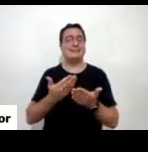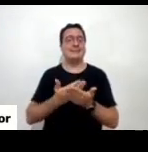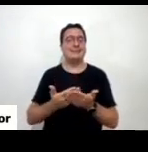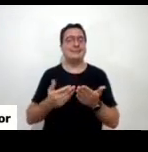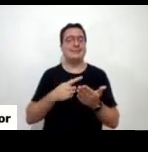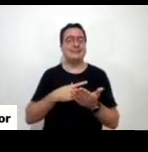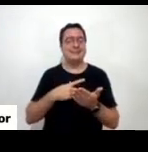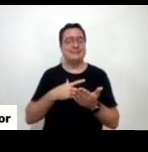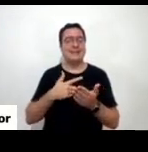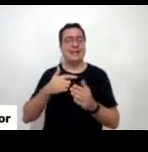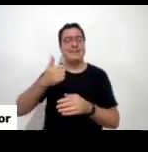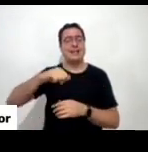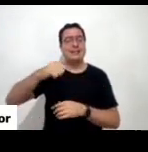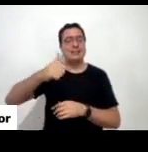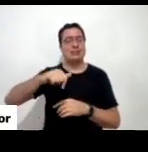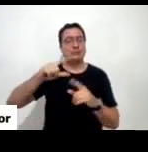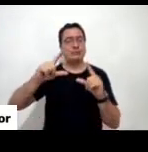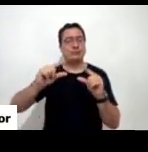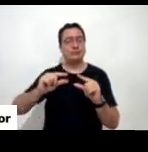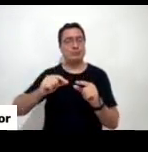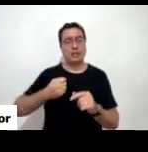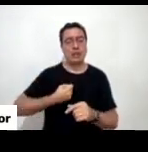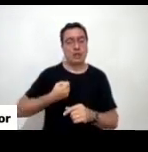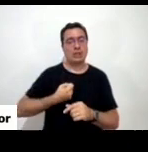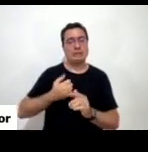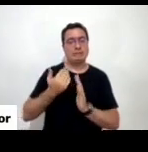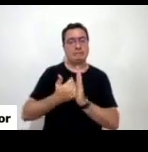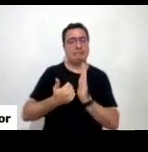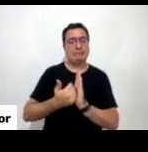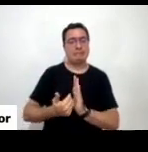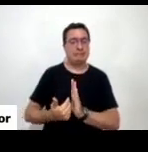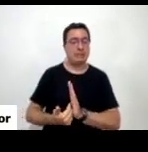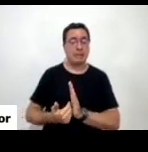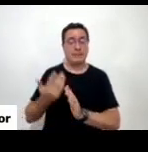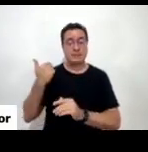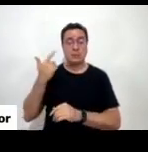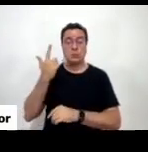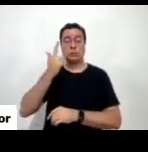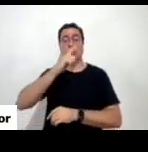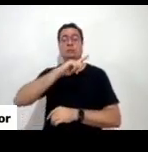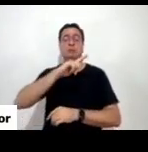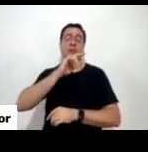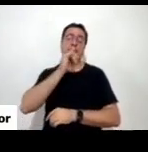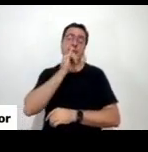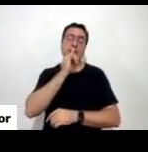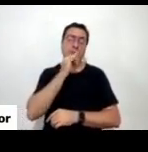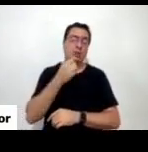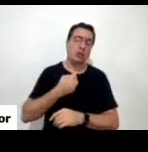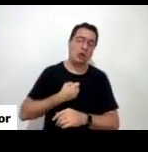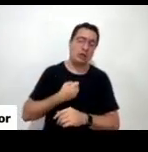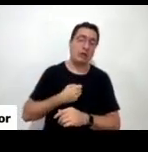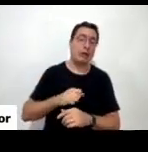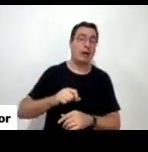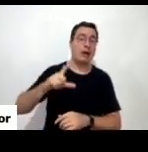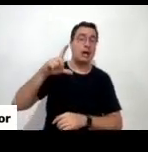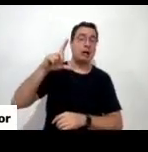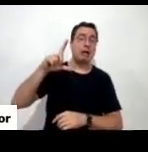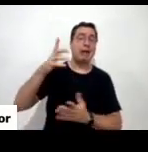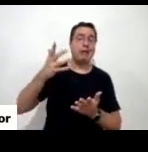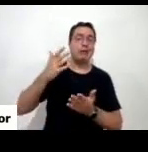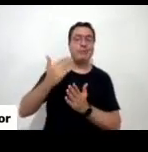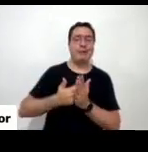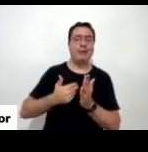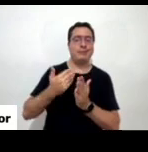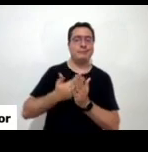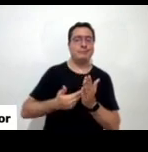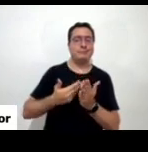a avaliação. Você começa a perder as notas. Se antes você conseguiria chegar numa nota alta, você começa a perder. Por quê?